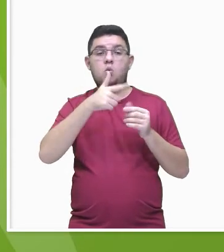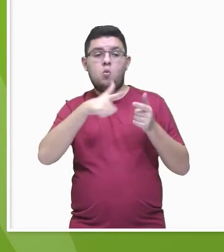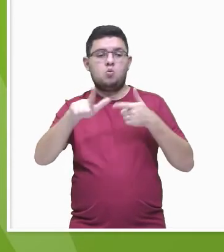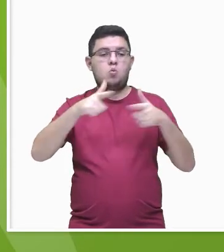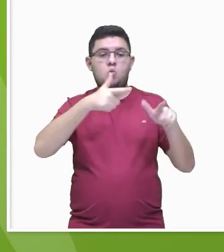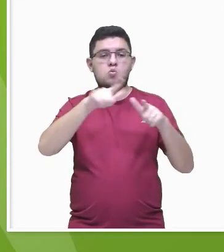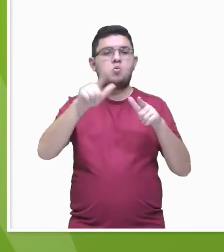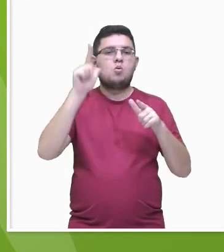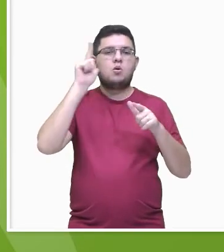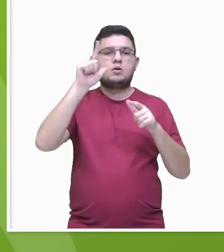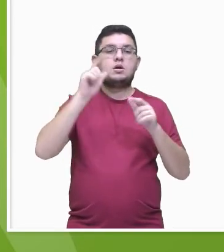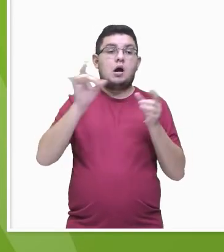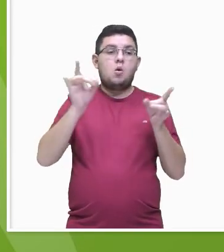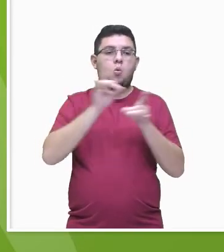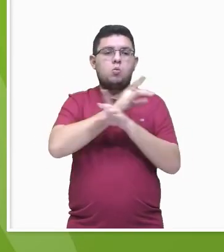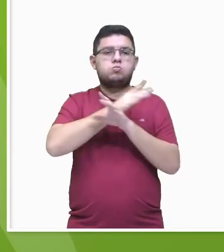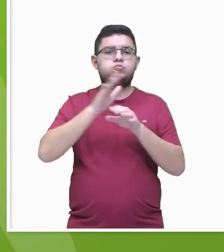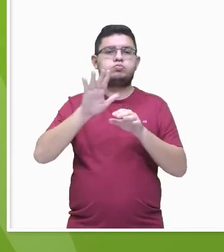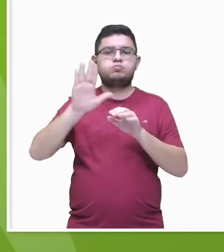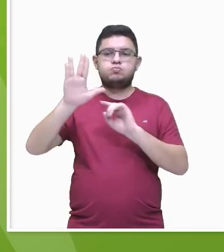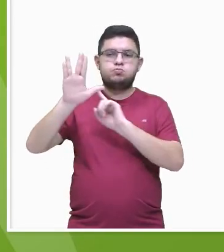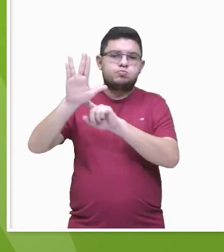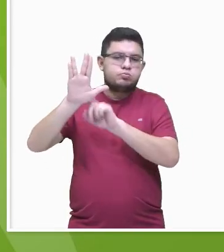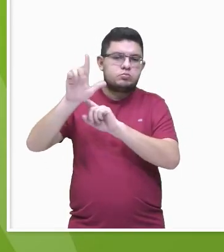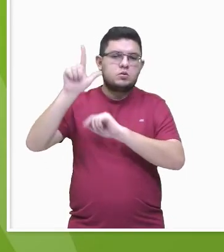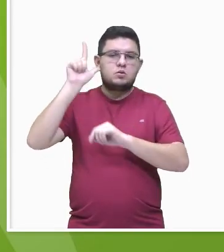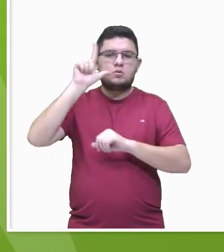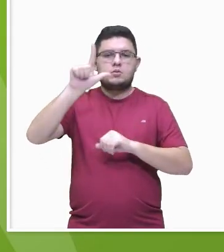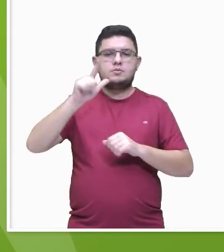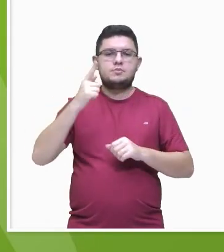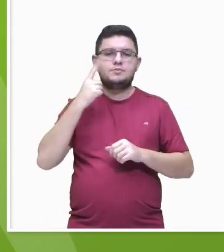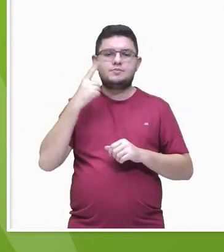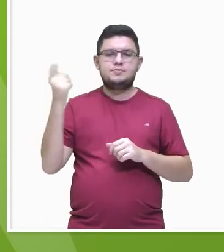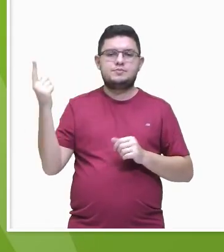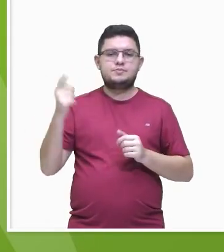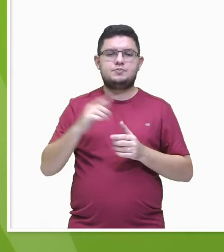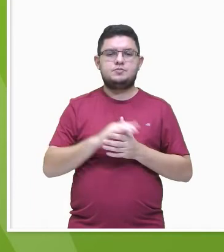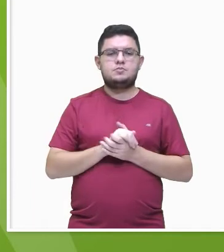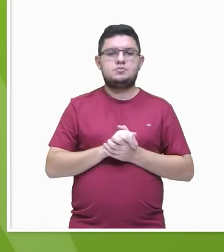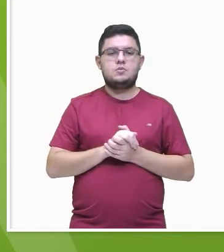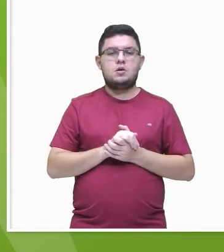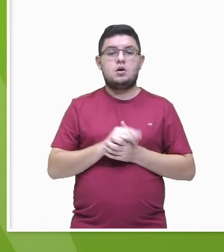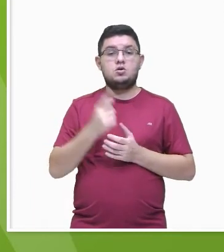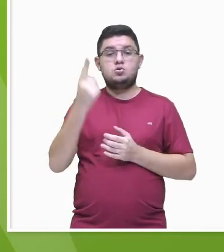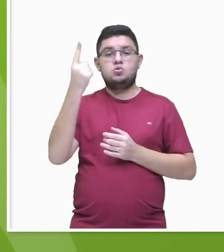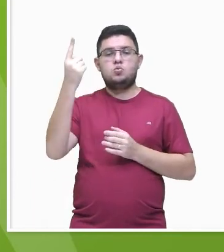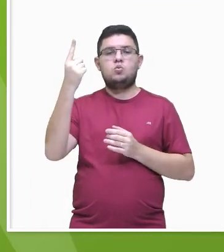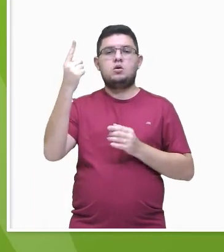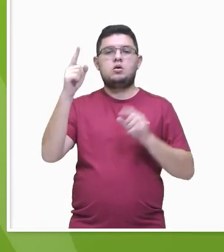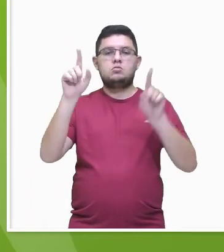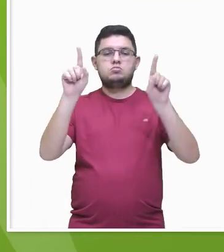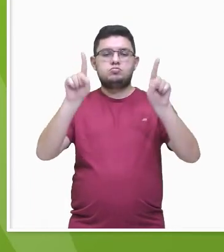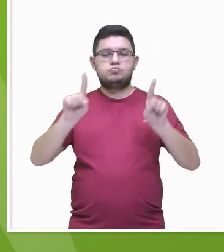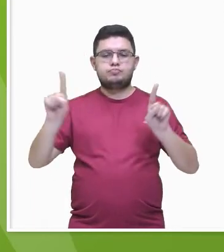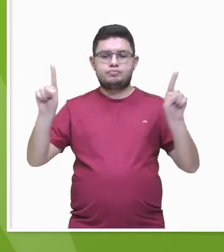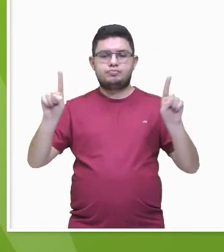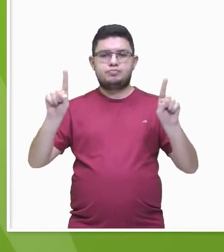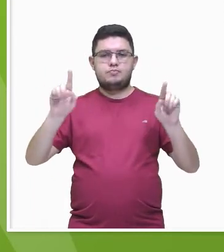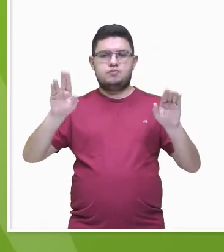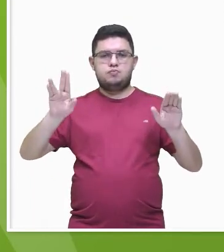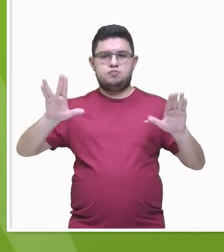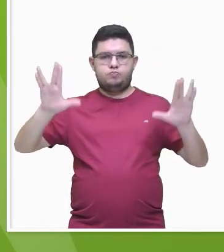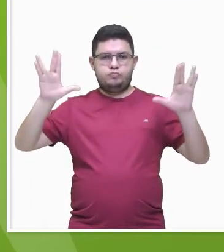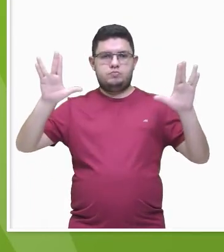indivíduo completo novamente. Dessa uma estrela que a gente está observando aqui, ela gerou 2 novas, né? Por